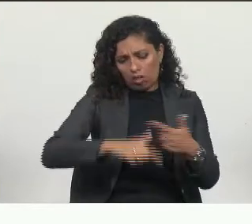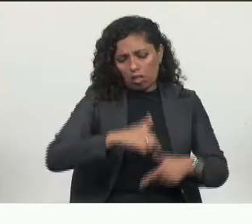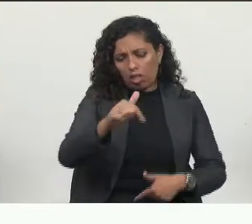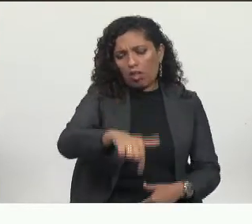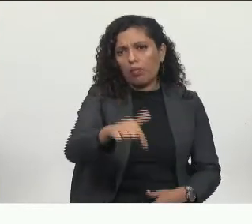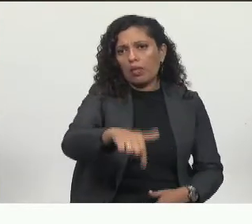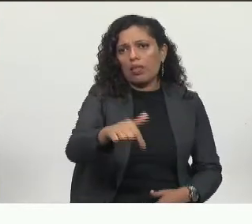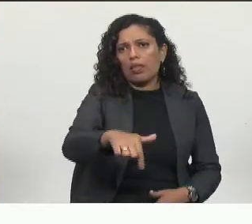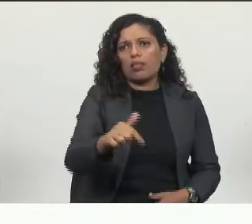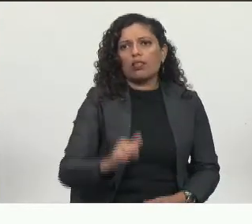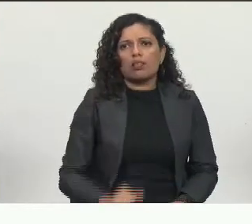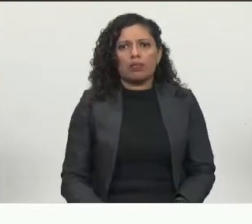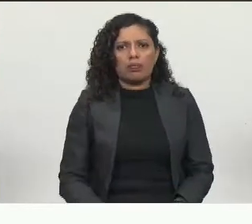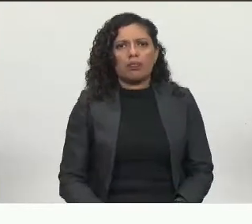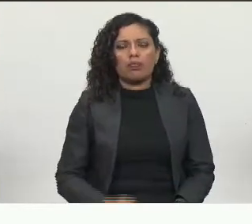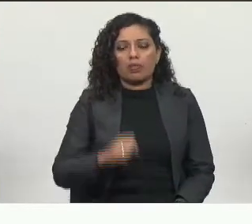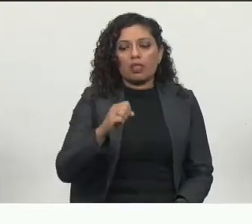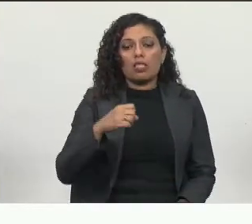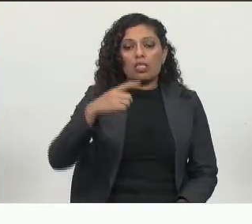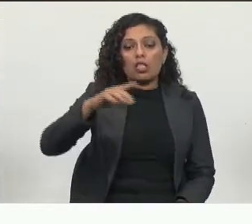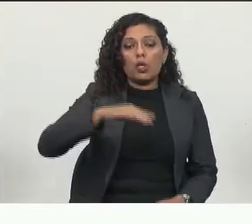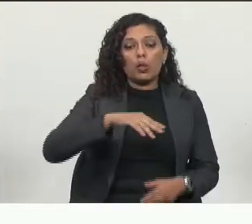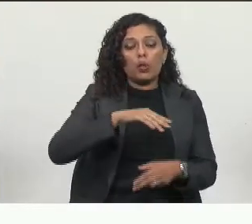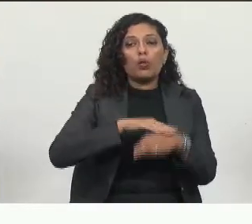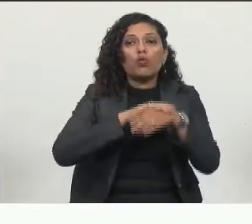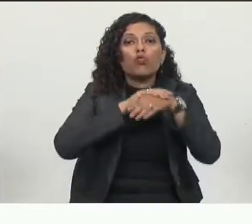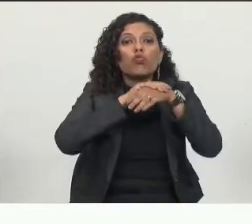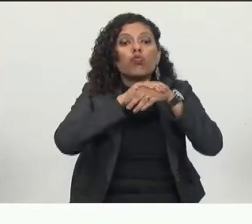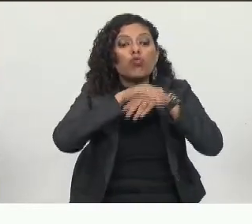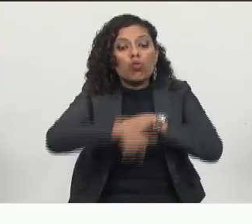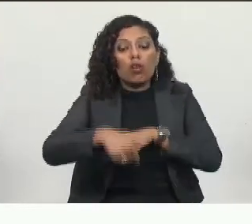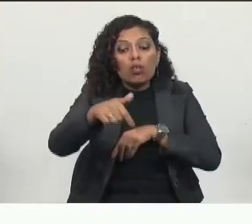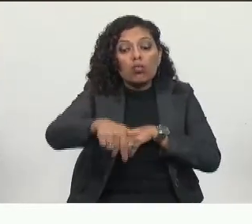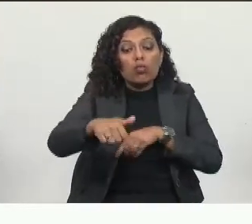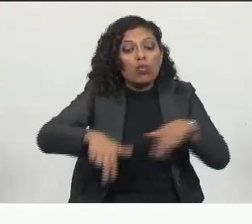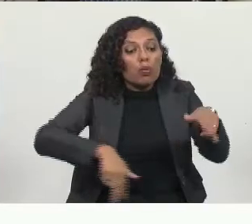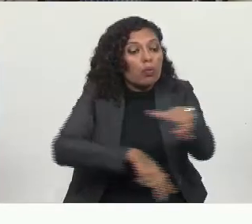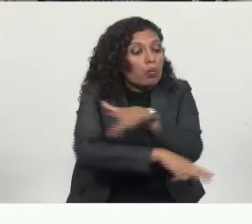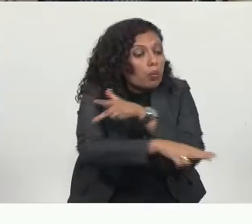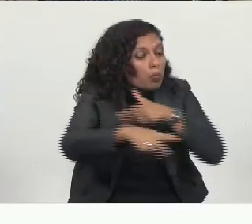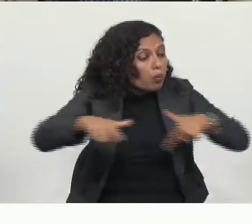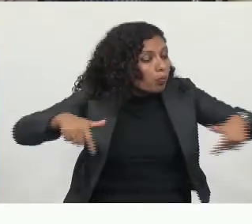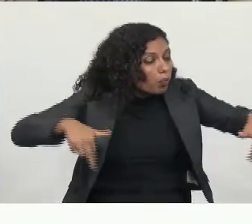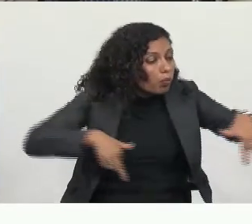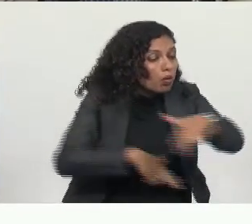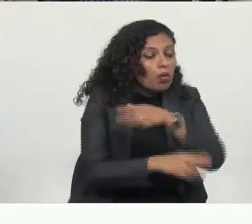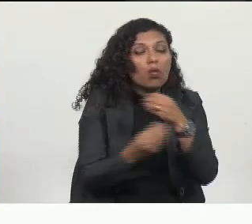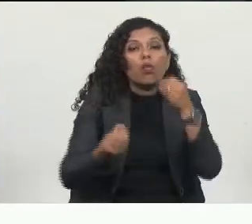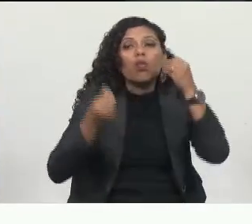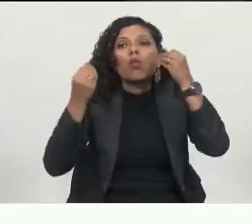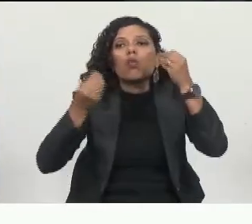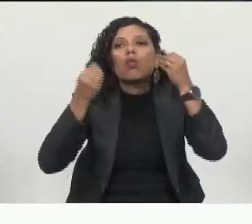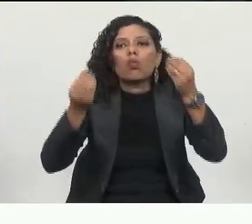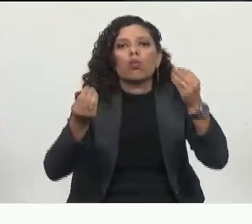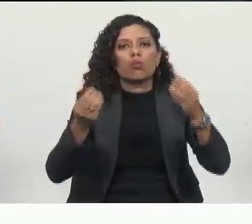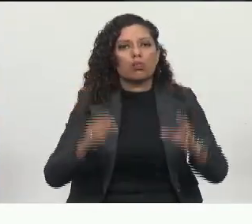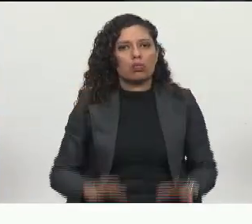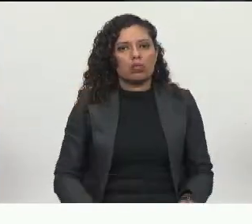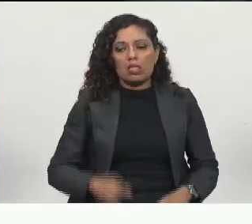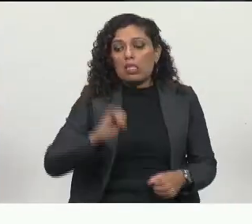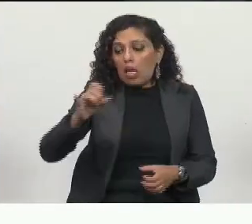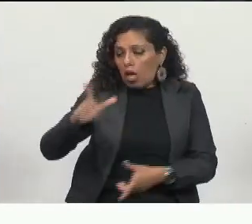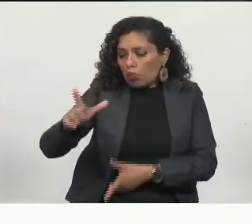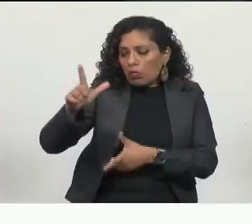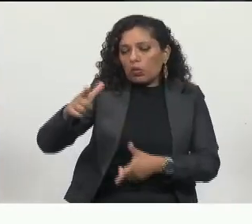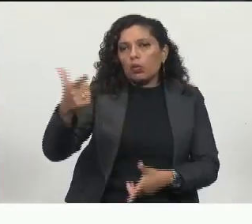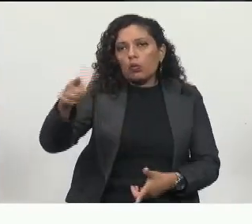você chegar. Se você anda de noite, como é que você vai andar de noite? Eu tenho pesquisando problemas da sociedade. Exatamente. Se você não pode se defender, eu falei isso antes de você chegar, eu